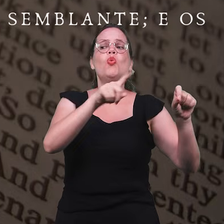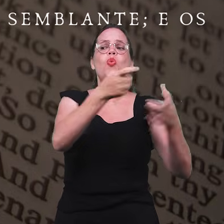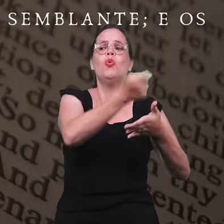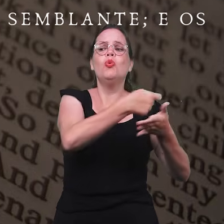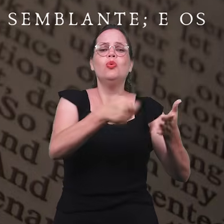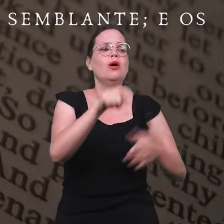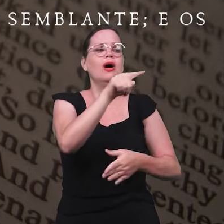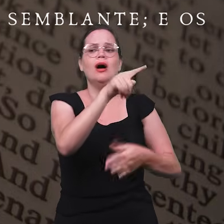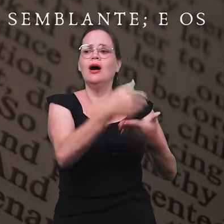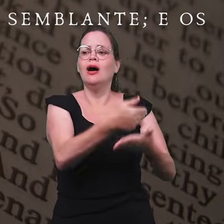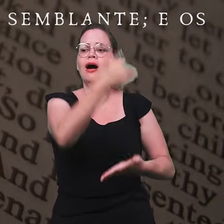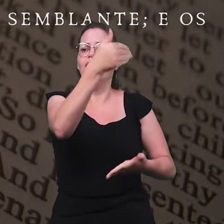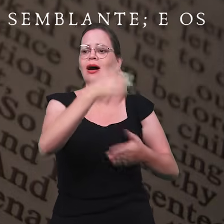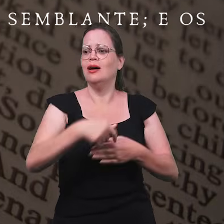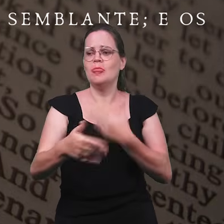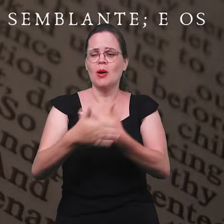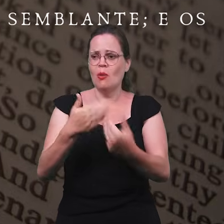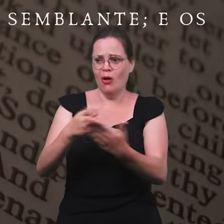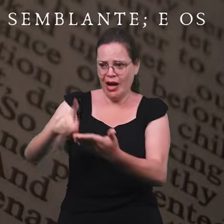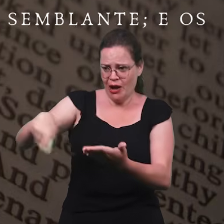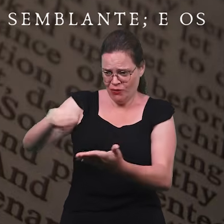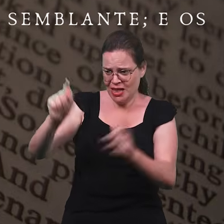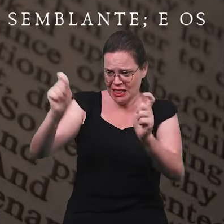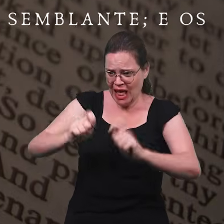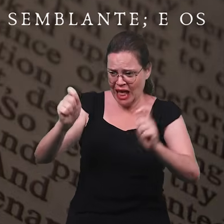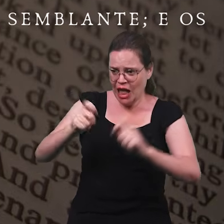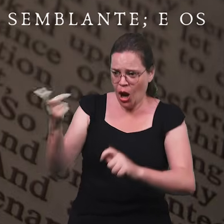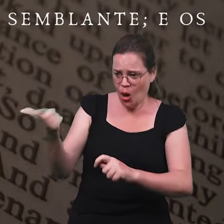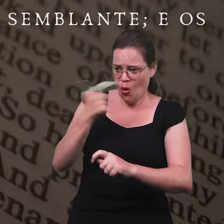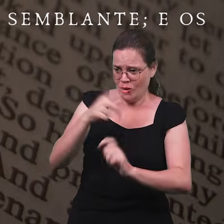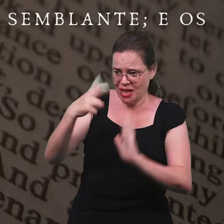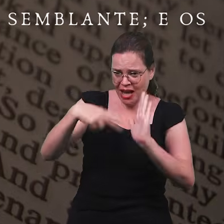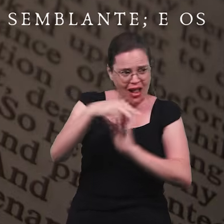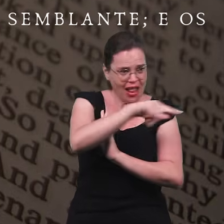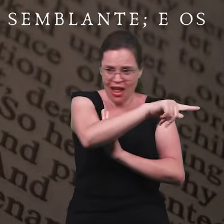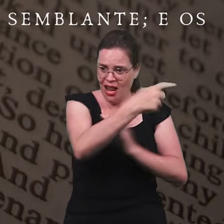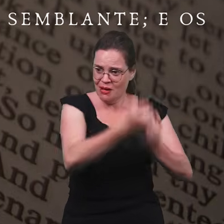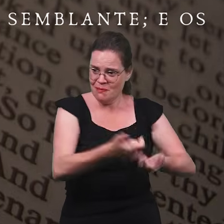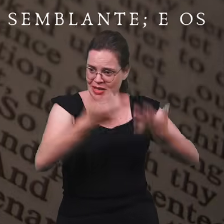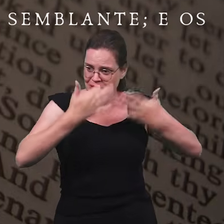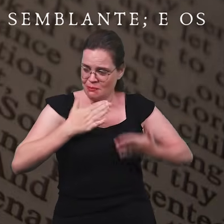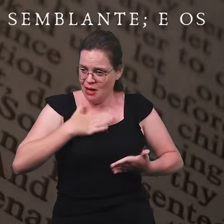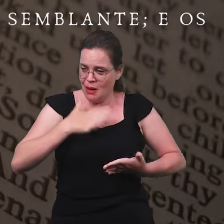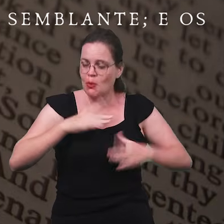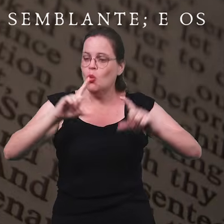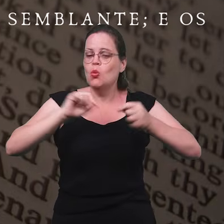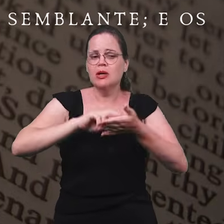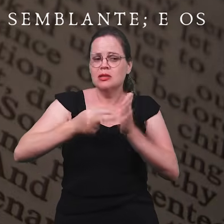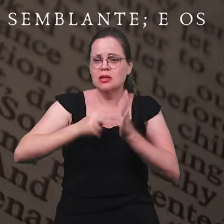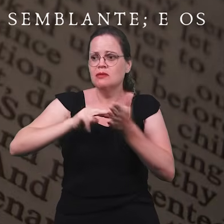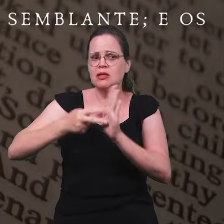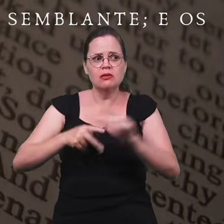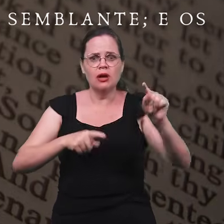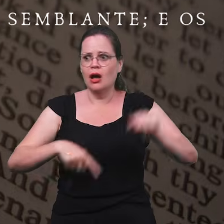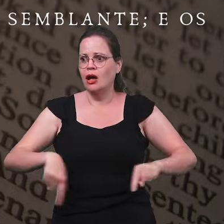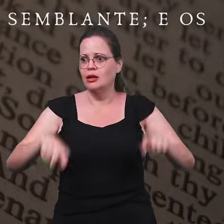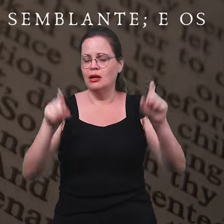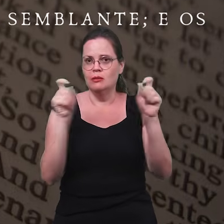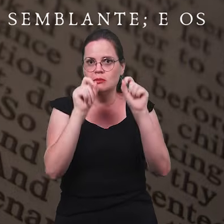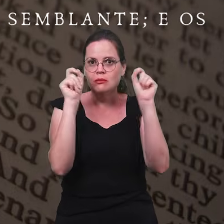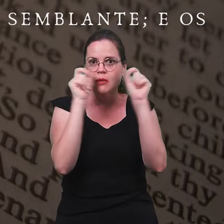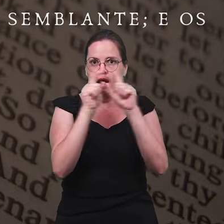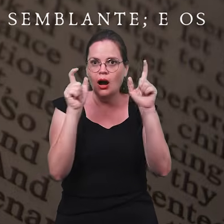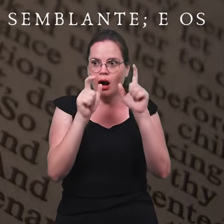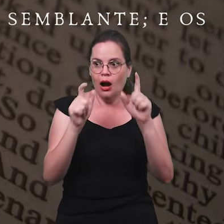de Babilônia: qualquer que ler esta escritura e me declarar a sua interpretação, será vestido